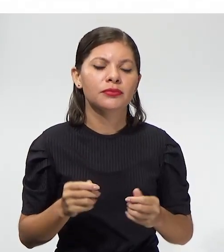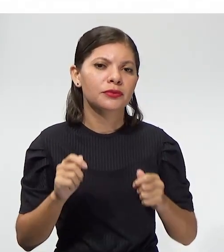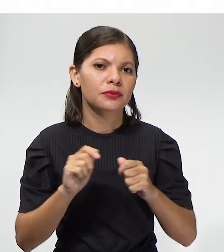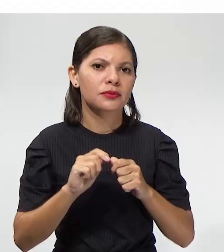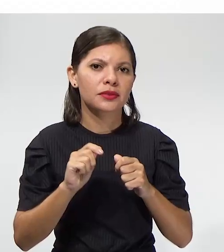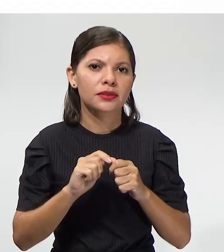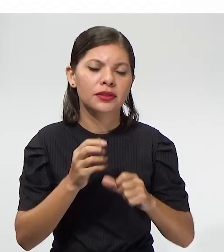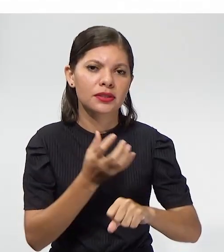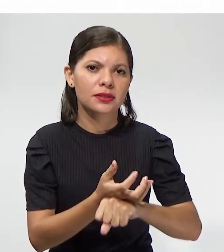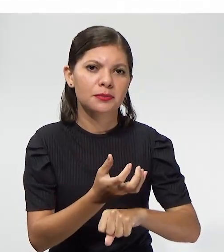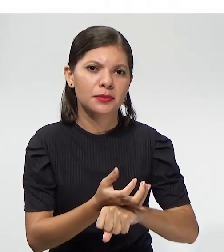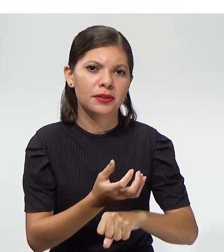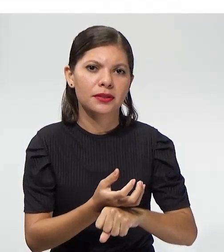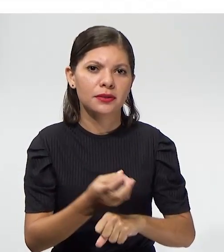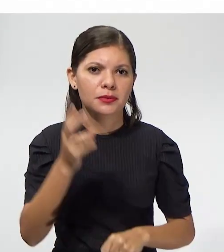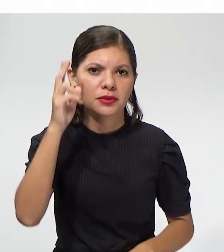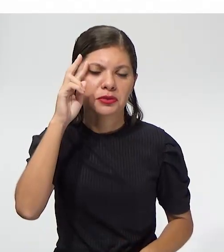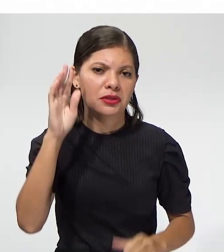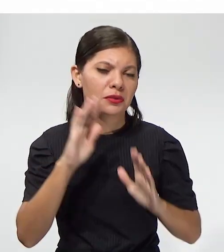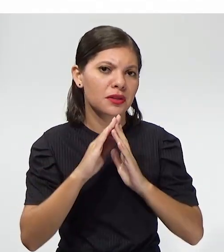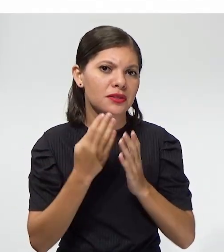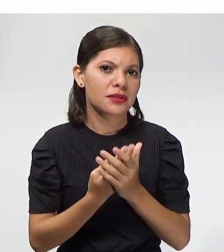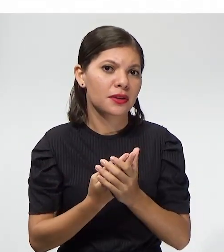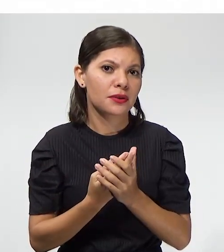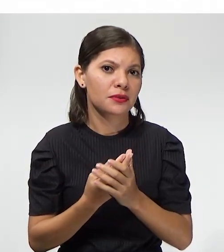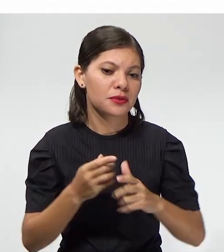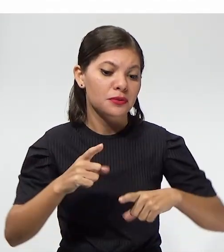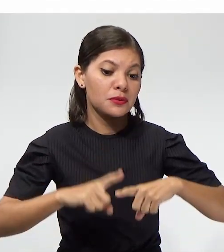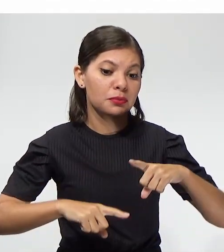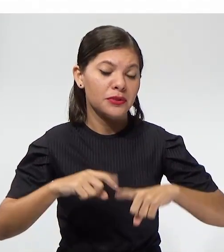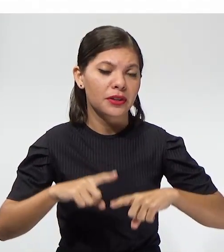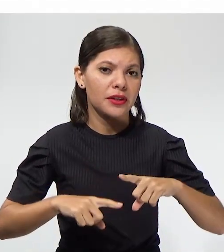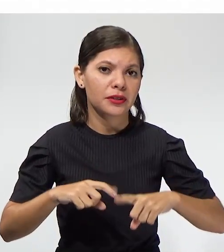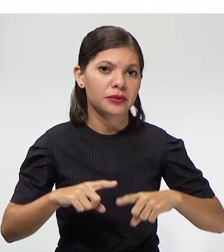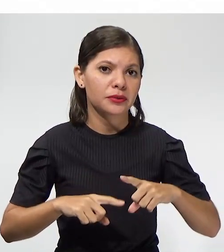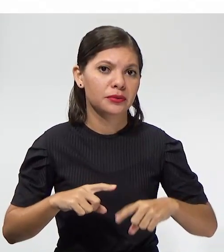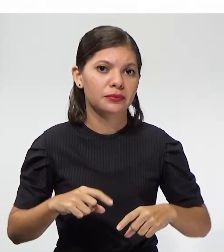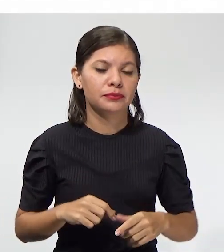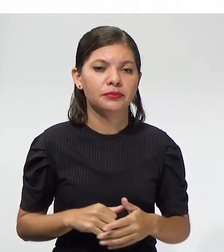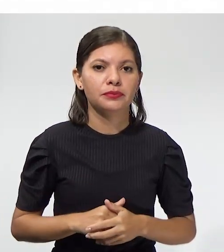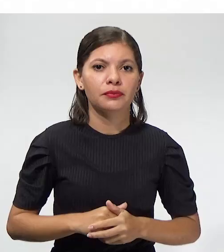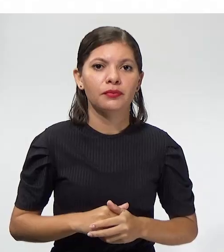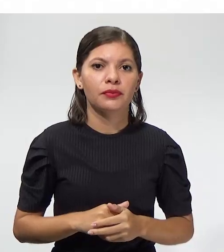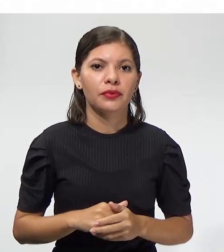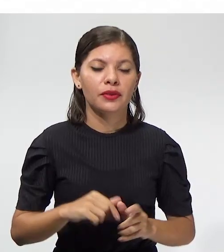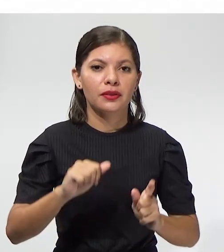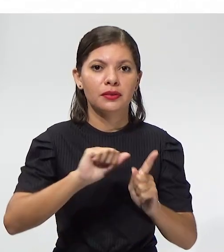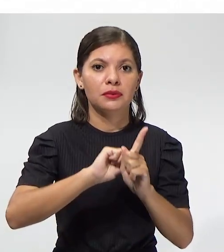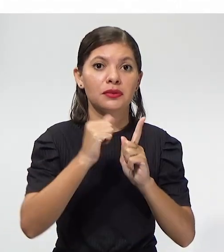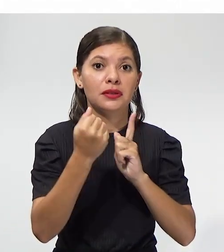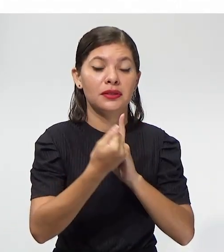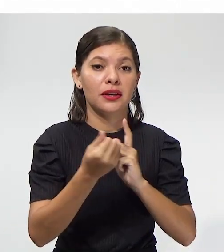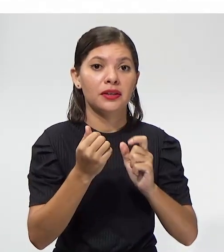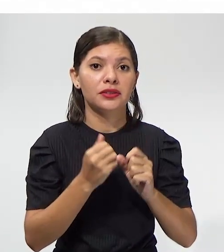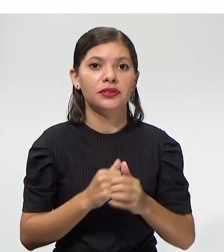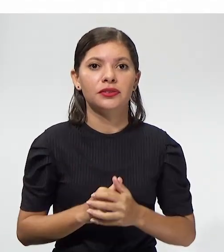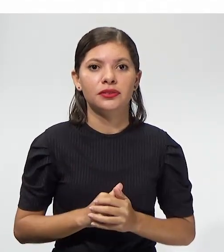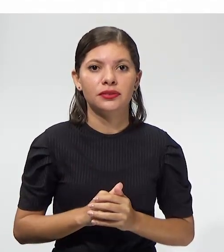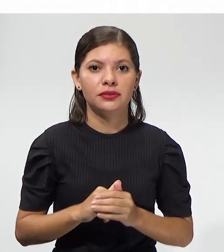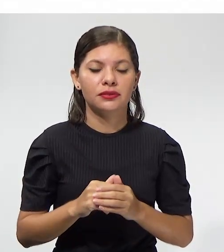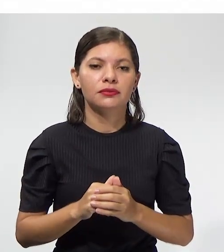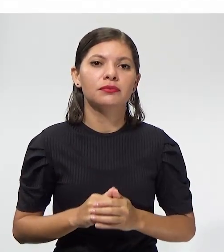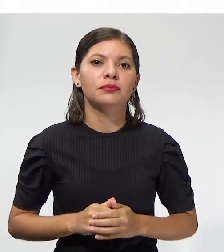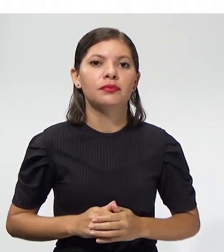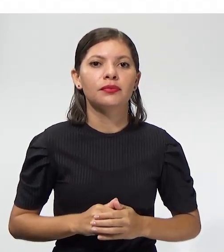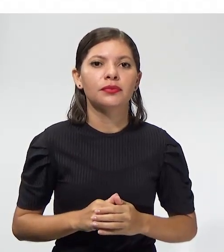disciplina simplesmente como se a história da educação fosse um objeto fora da sociedade? Ora, a história da educação,